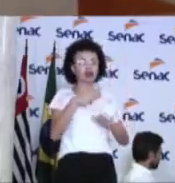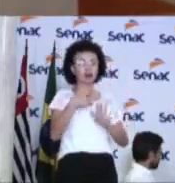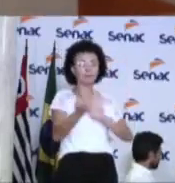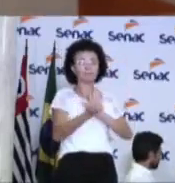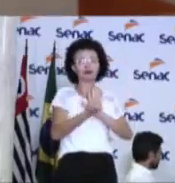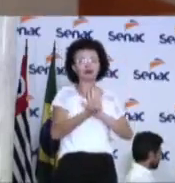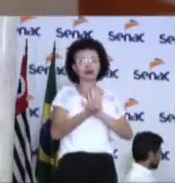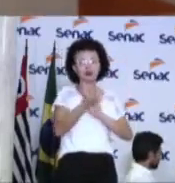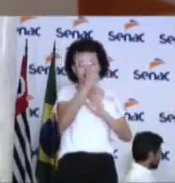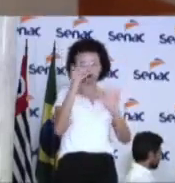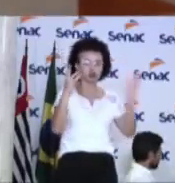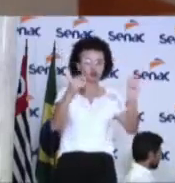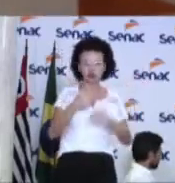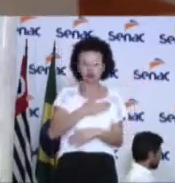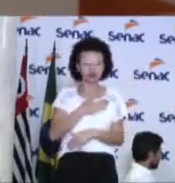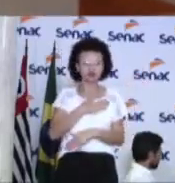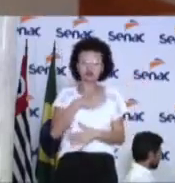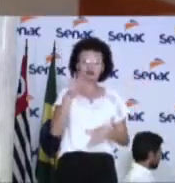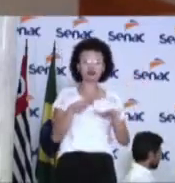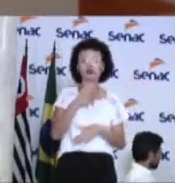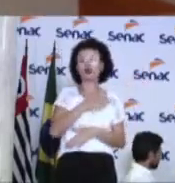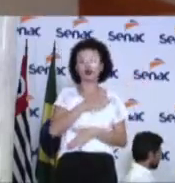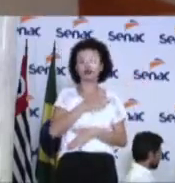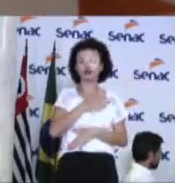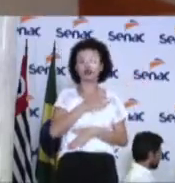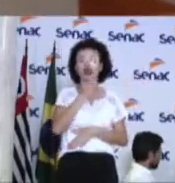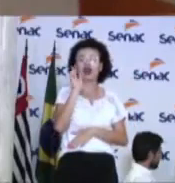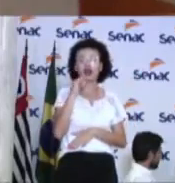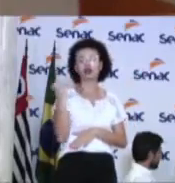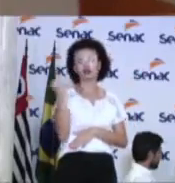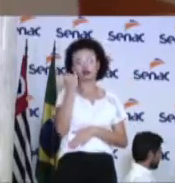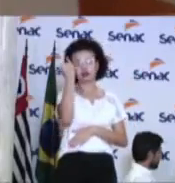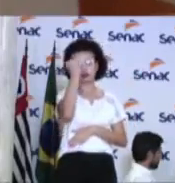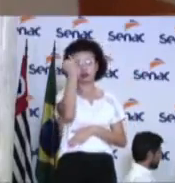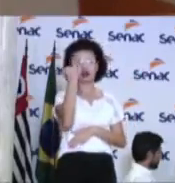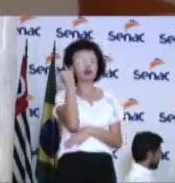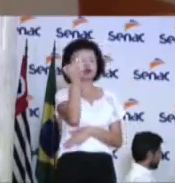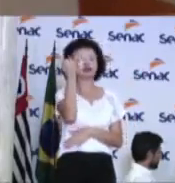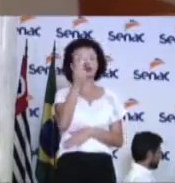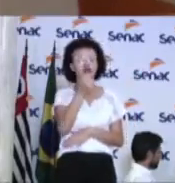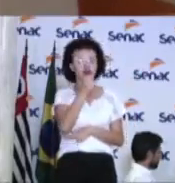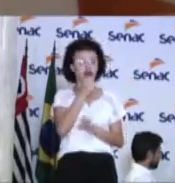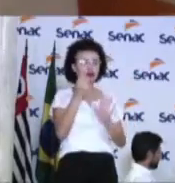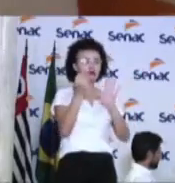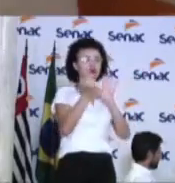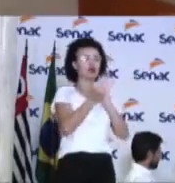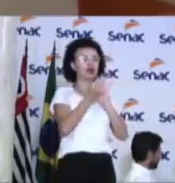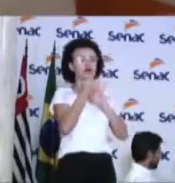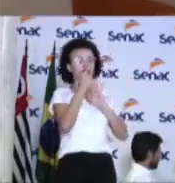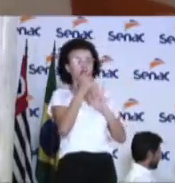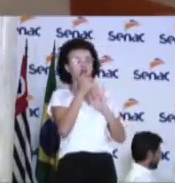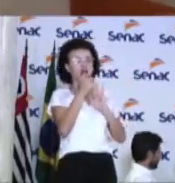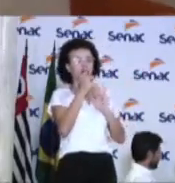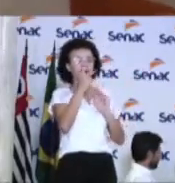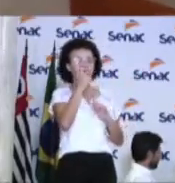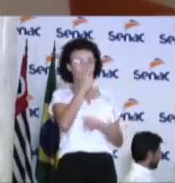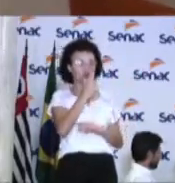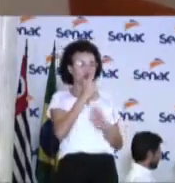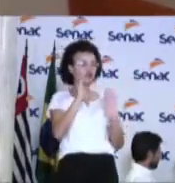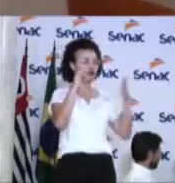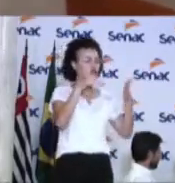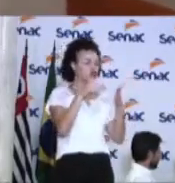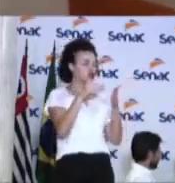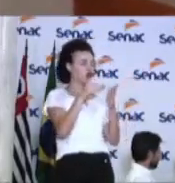E eu acho que isso é importante, assim, quando as marcas se propõem a falar sobre entretenimento e parar de falar delas